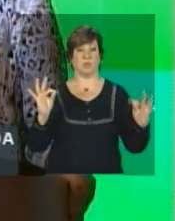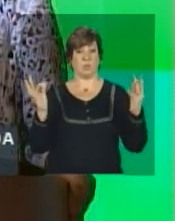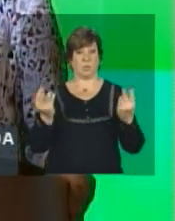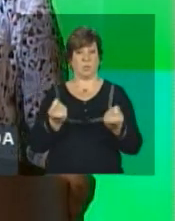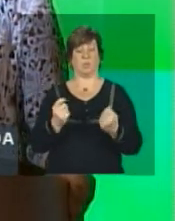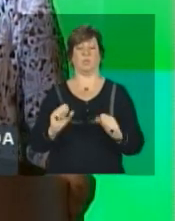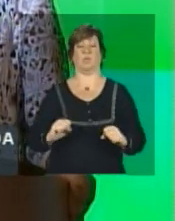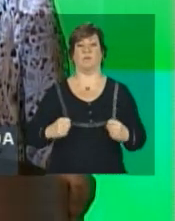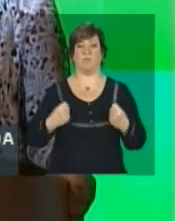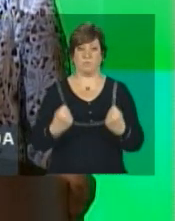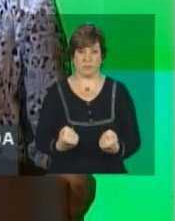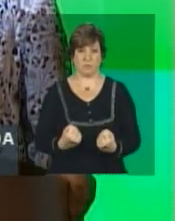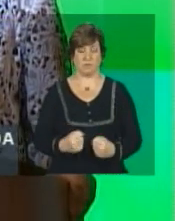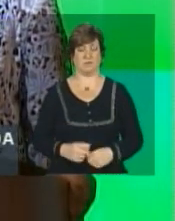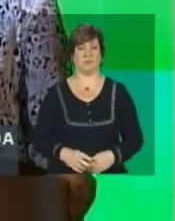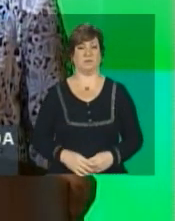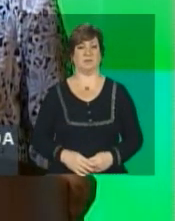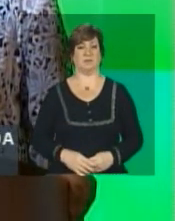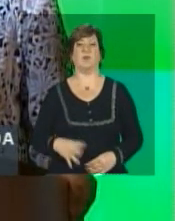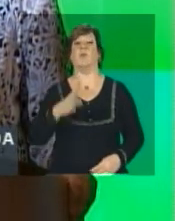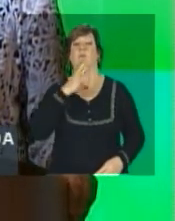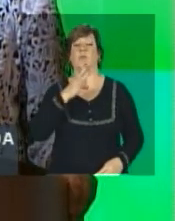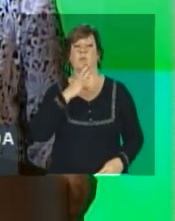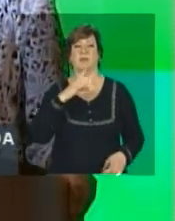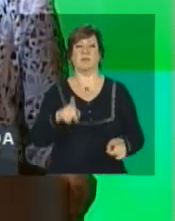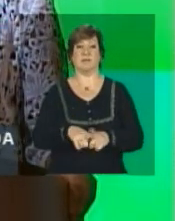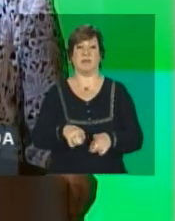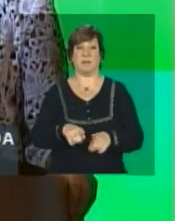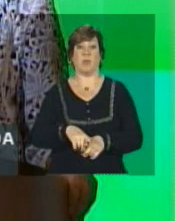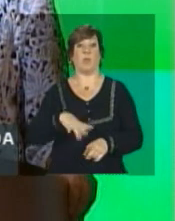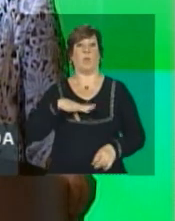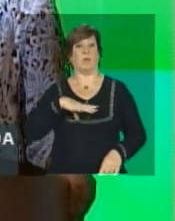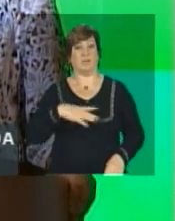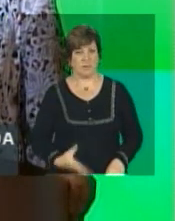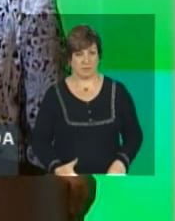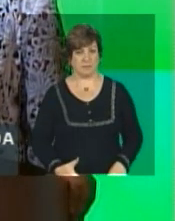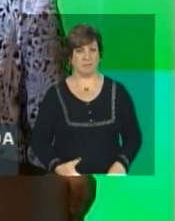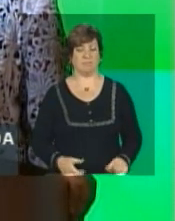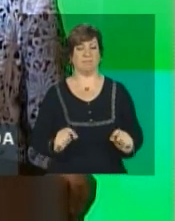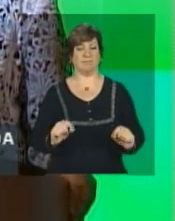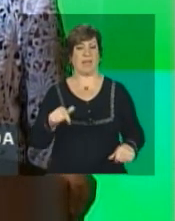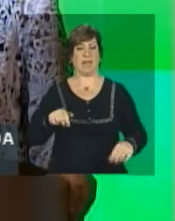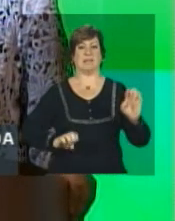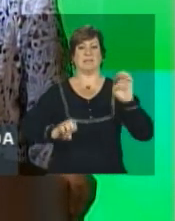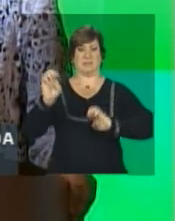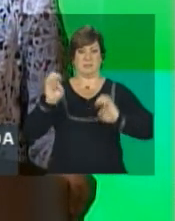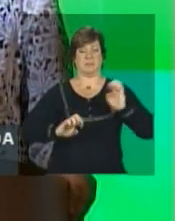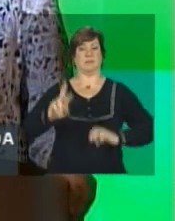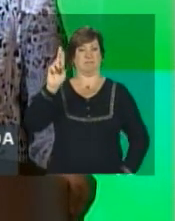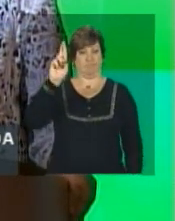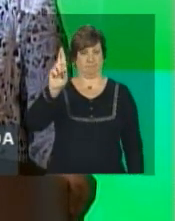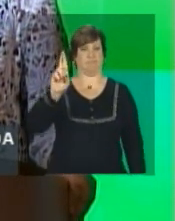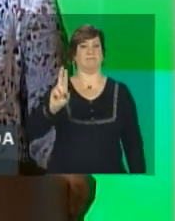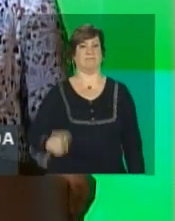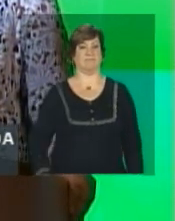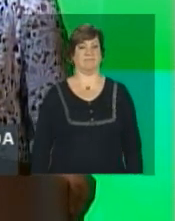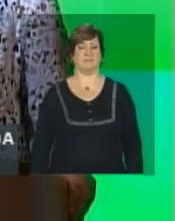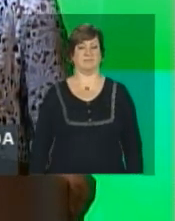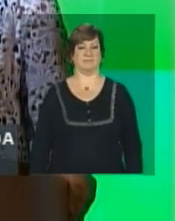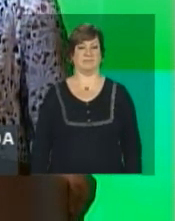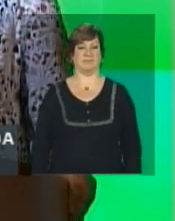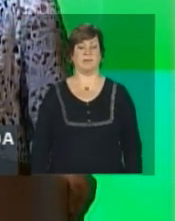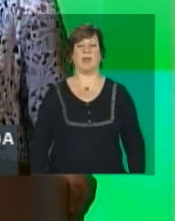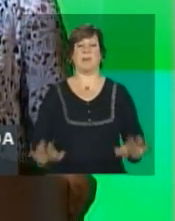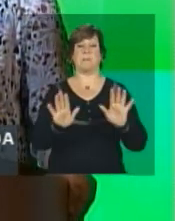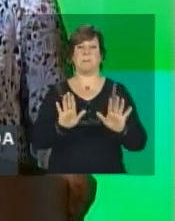forças e conheço os desafios que essa empresa representa.